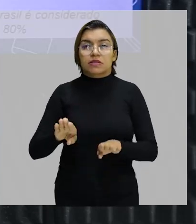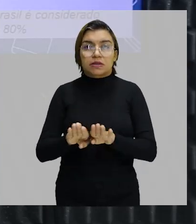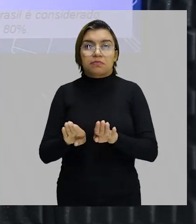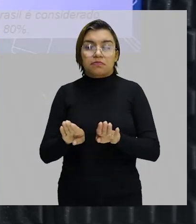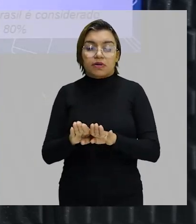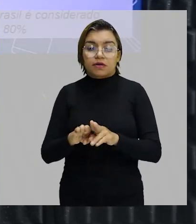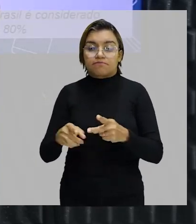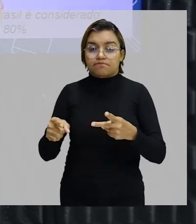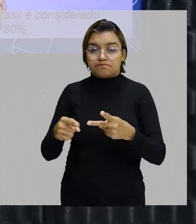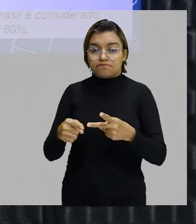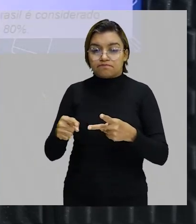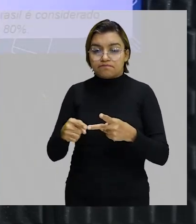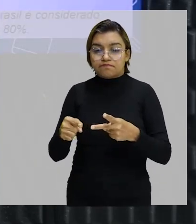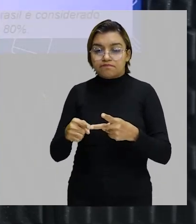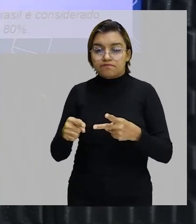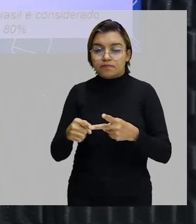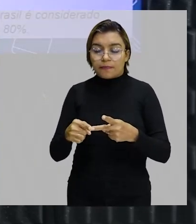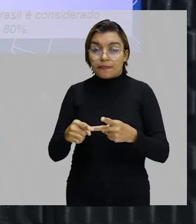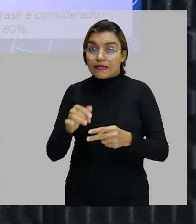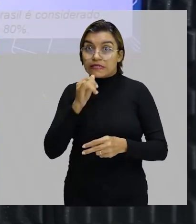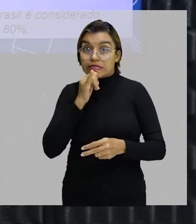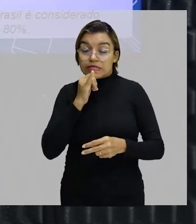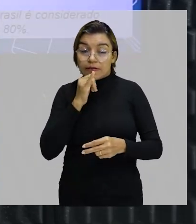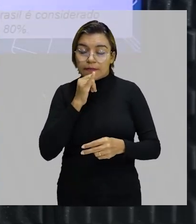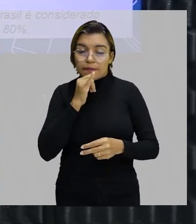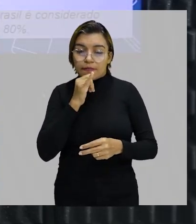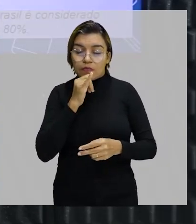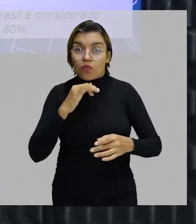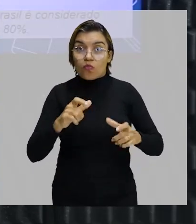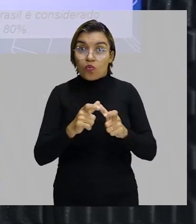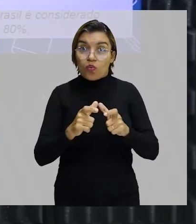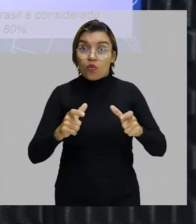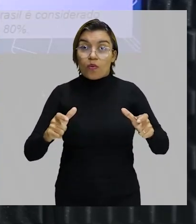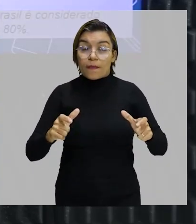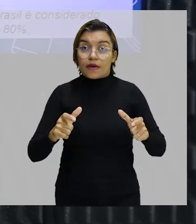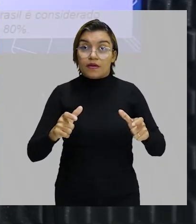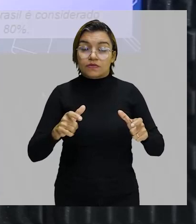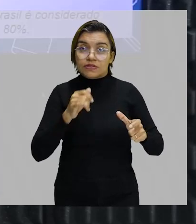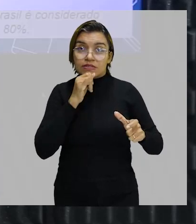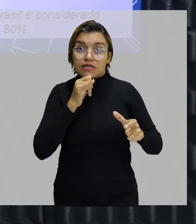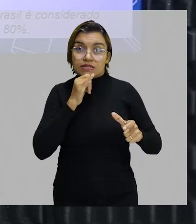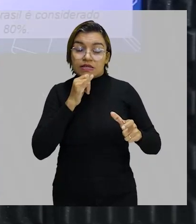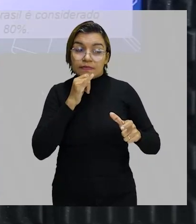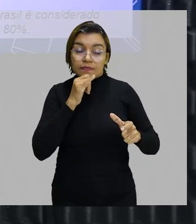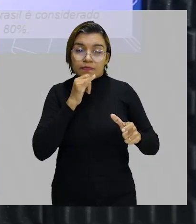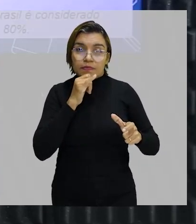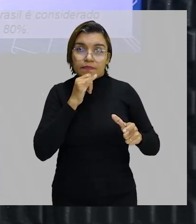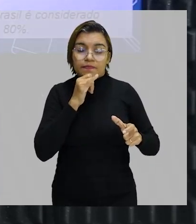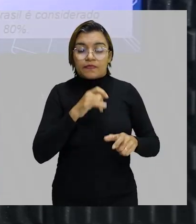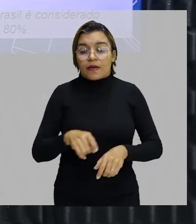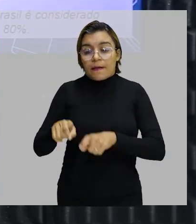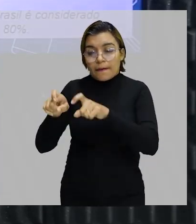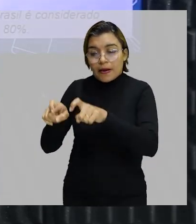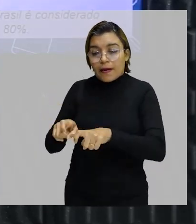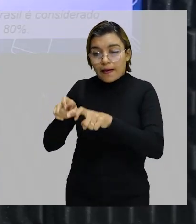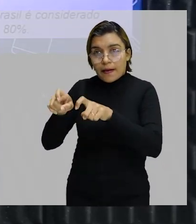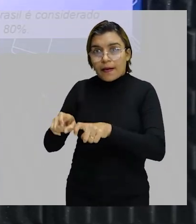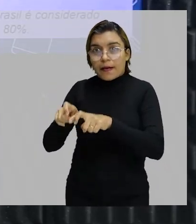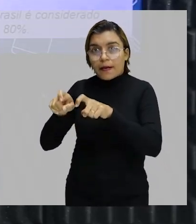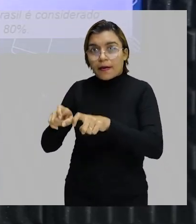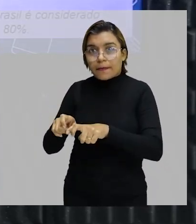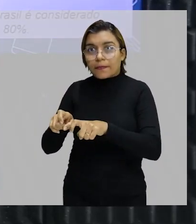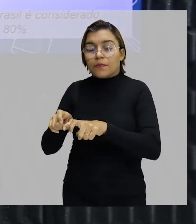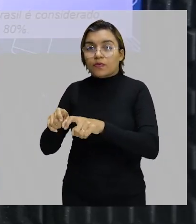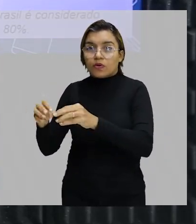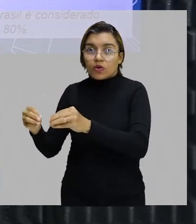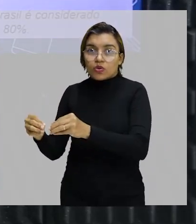vez, trazer também o aumento do êxodo rural, que vai ser o deslocamento de pessoas do campo para o